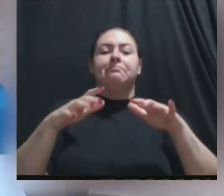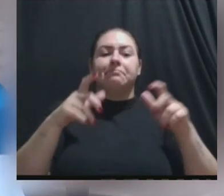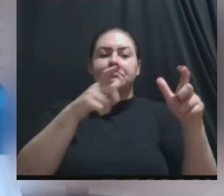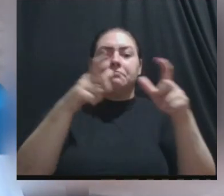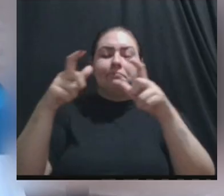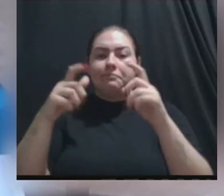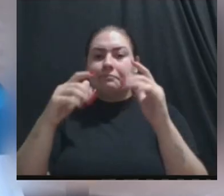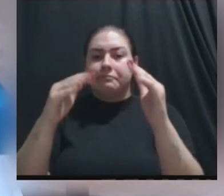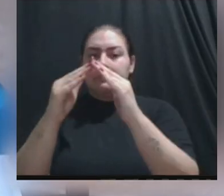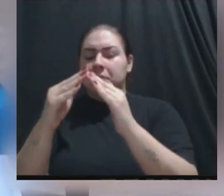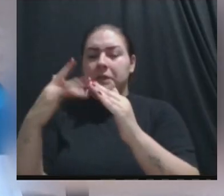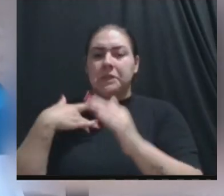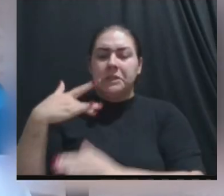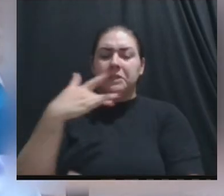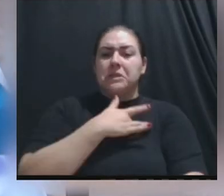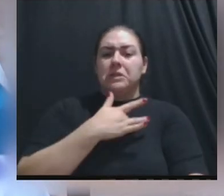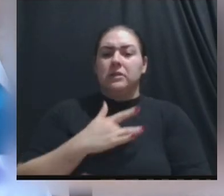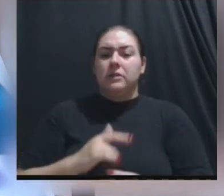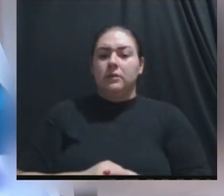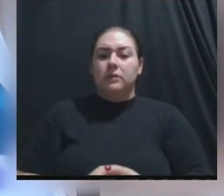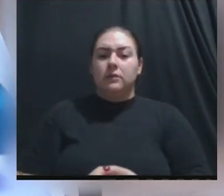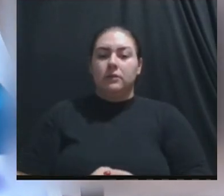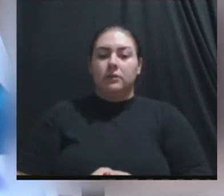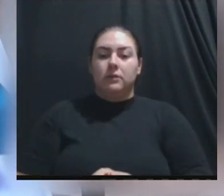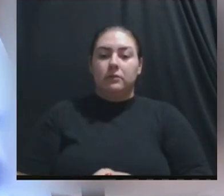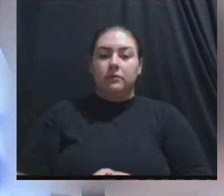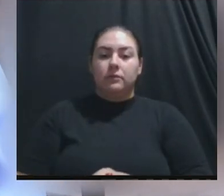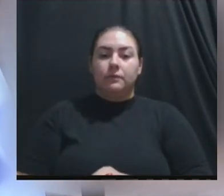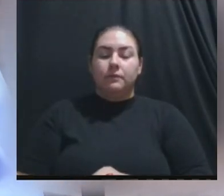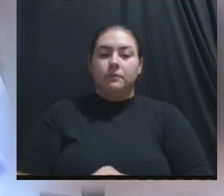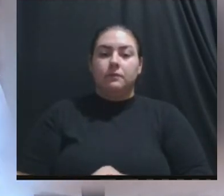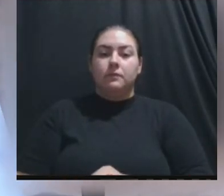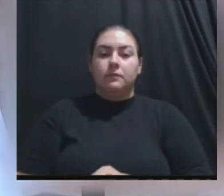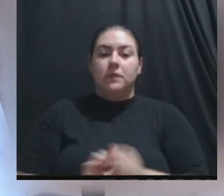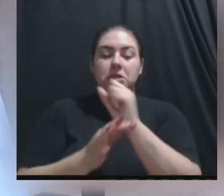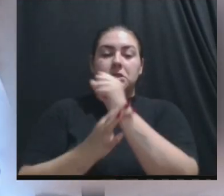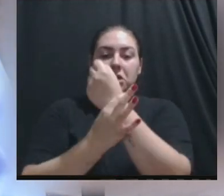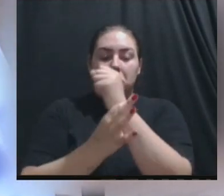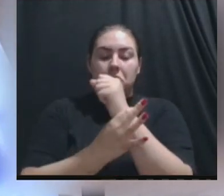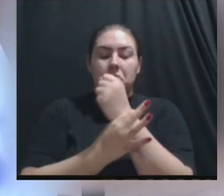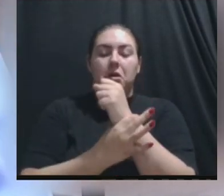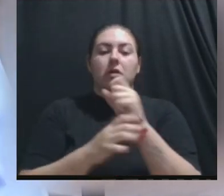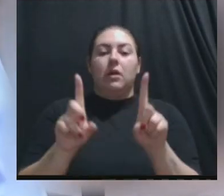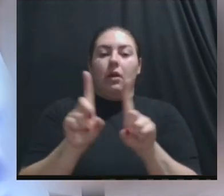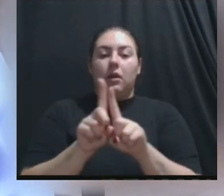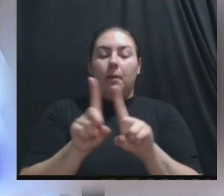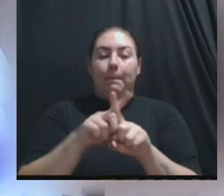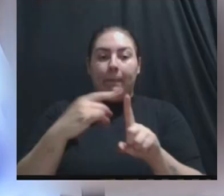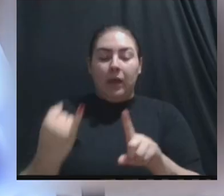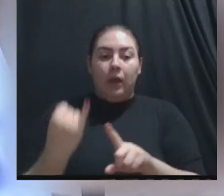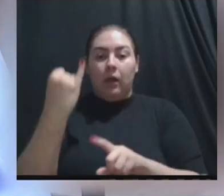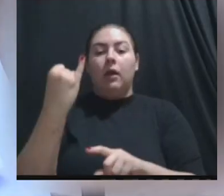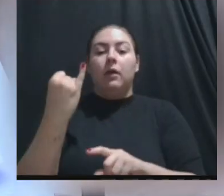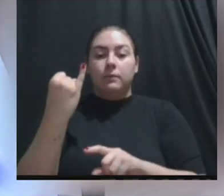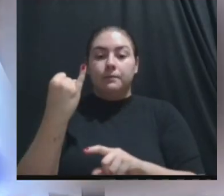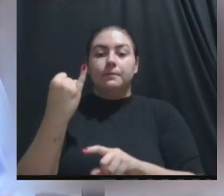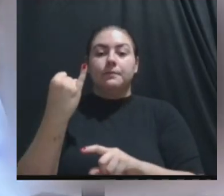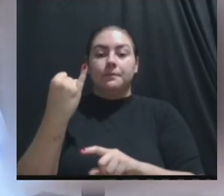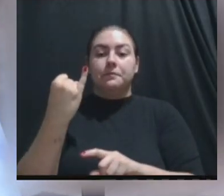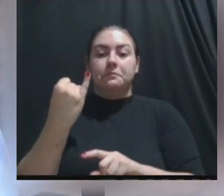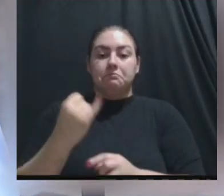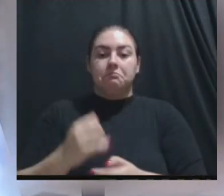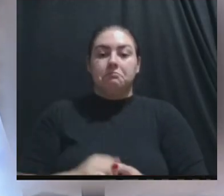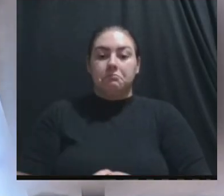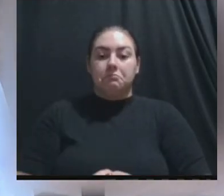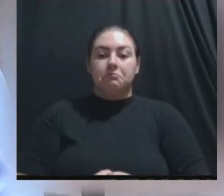região. A questão da segurança, eu acho que também é muito importante. O DN2 vai ter um local que a prefeitura